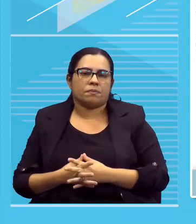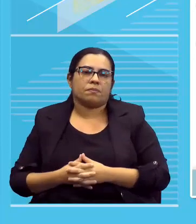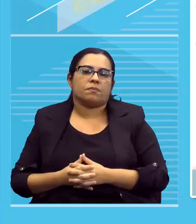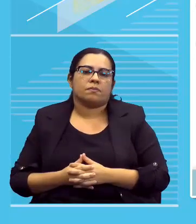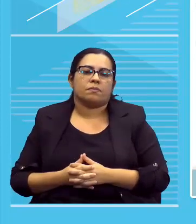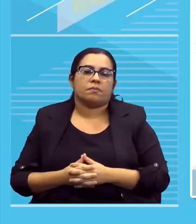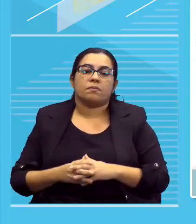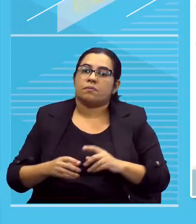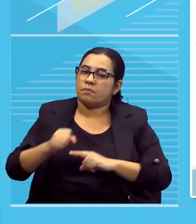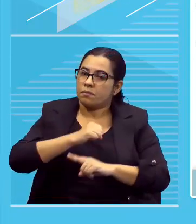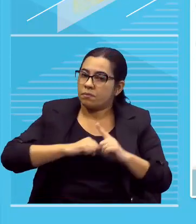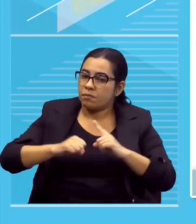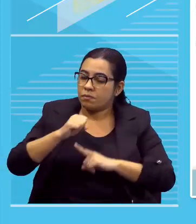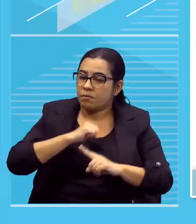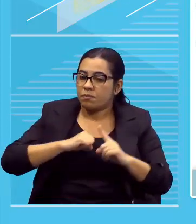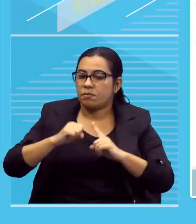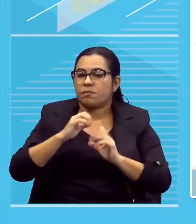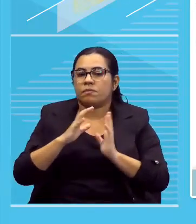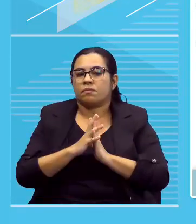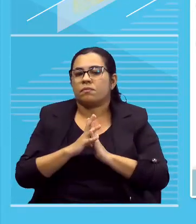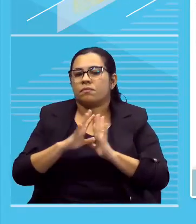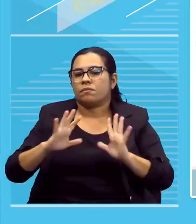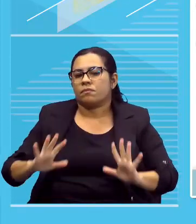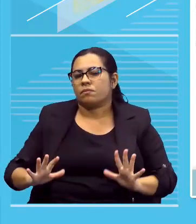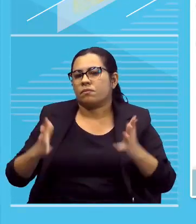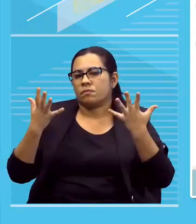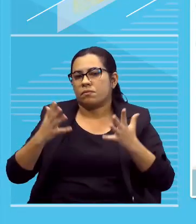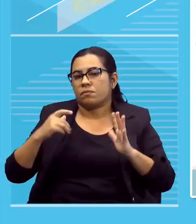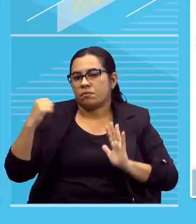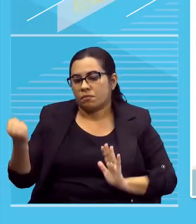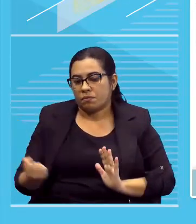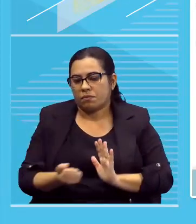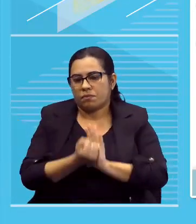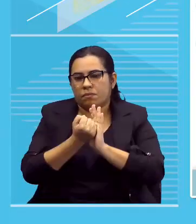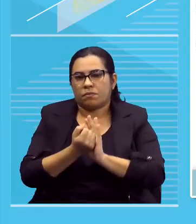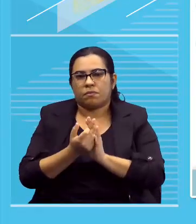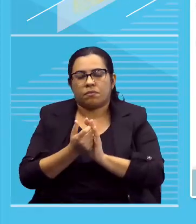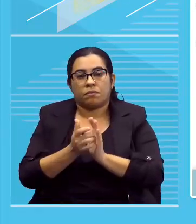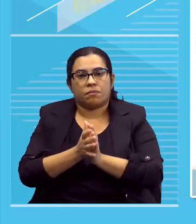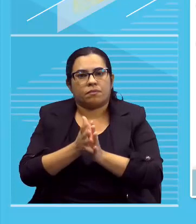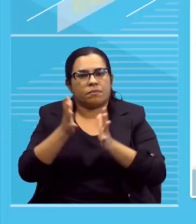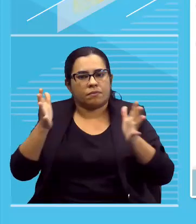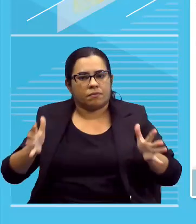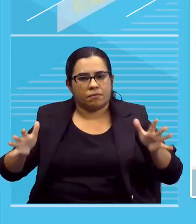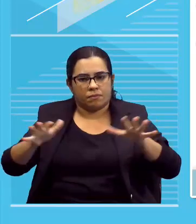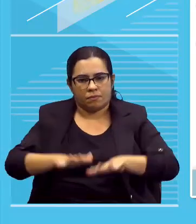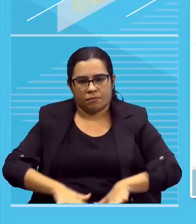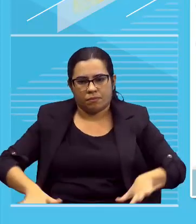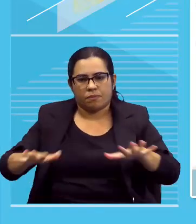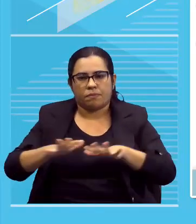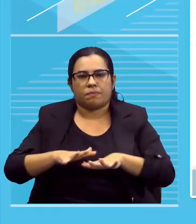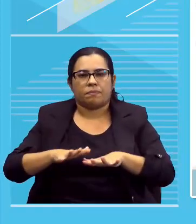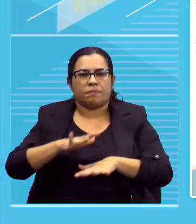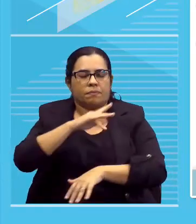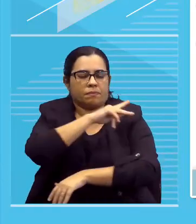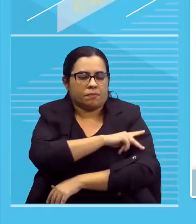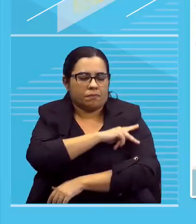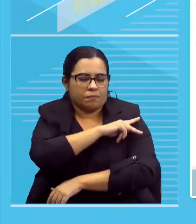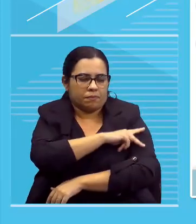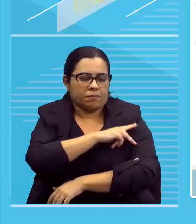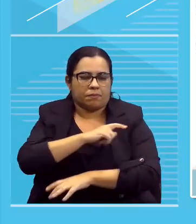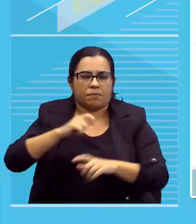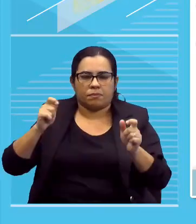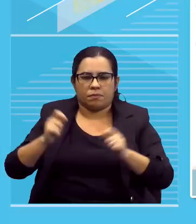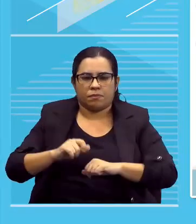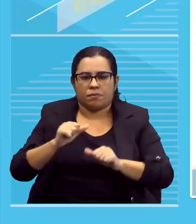socialmente isso gerou um impacto muito grande na região o Piauí dos cerrados